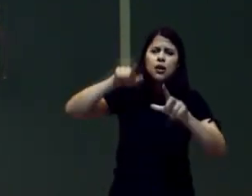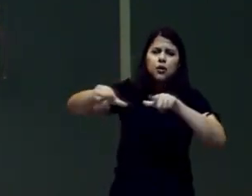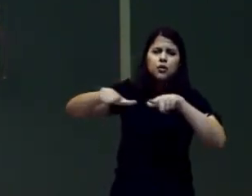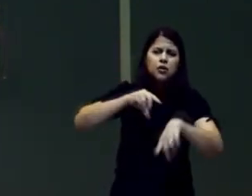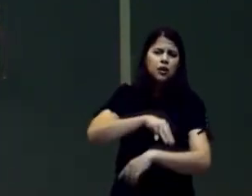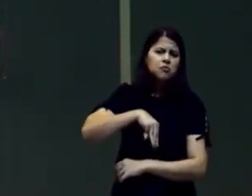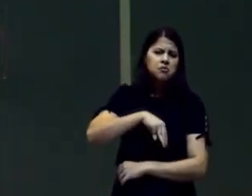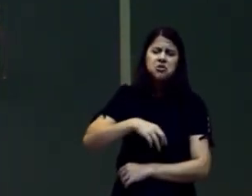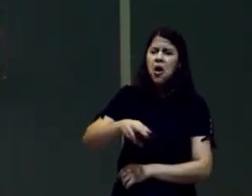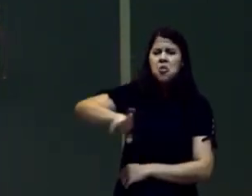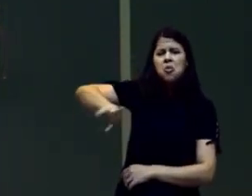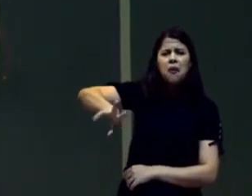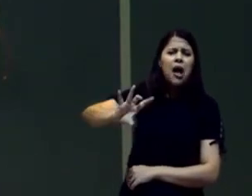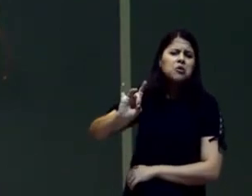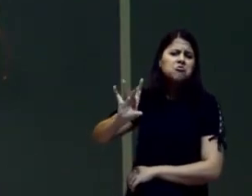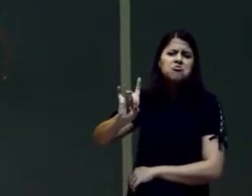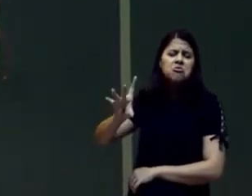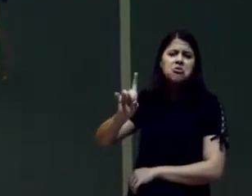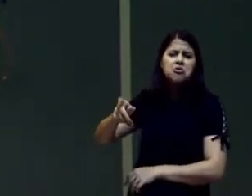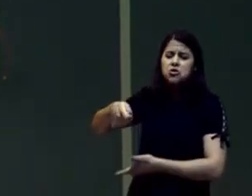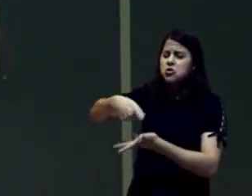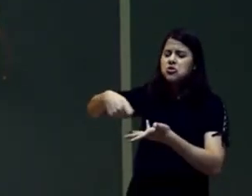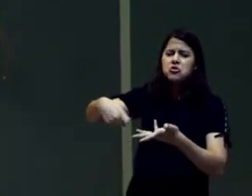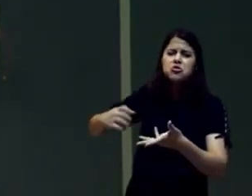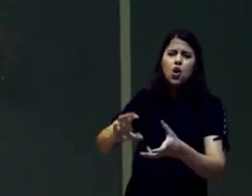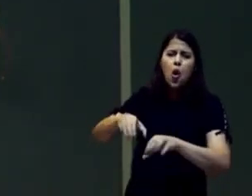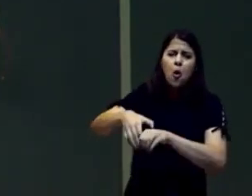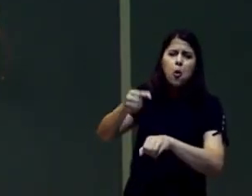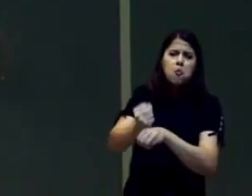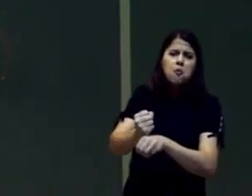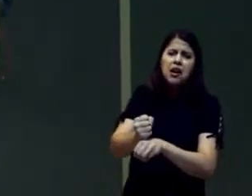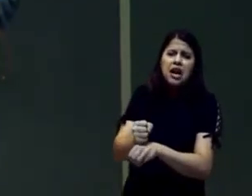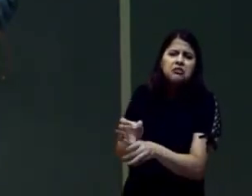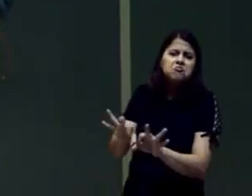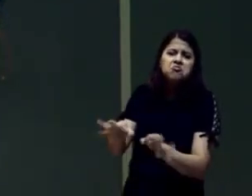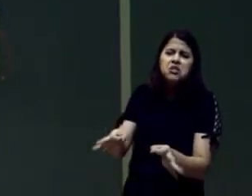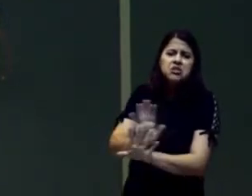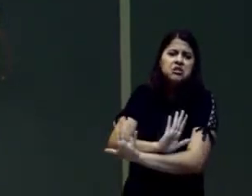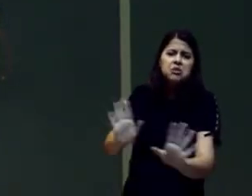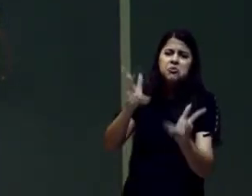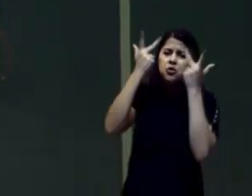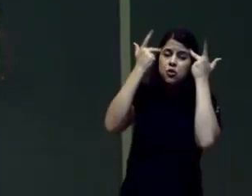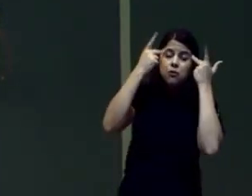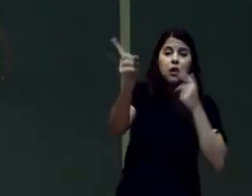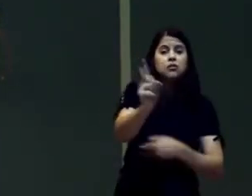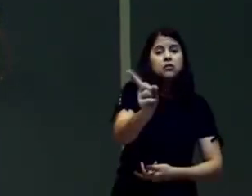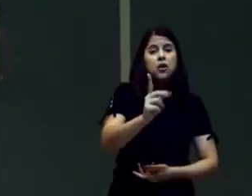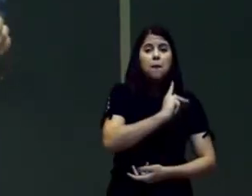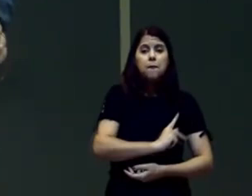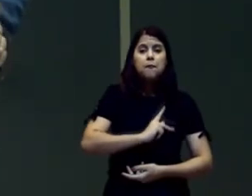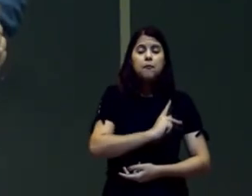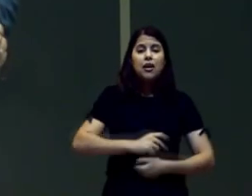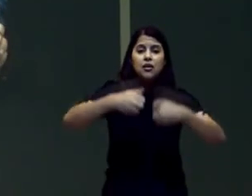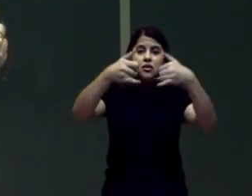simplesmente uma carta. Ele escreve um testamento, literalmente um testamento. Eu quero que vocês olhem nesta noite